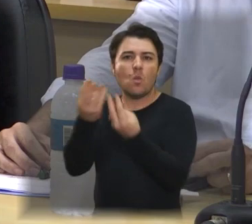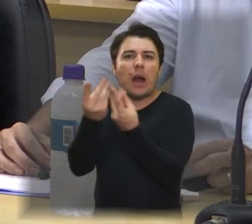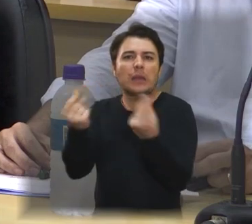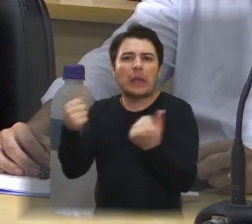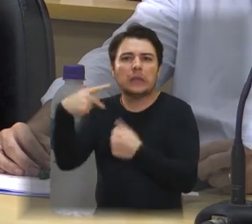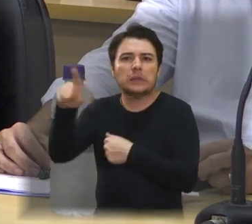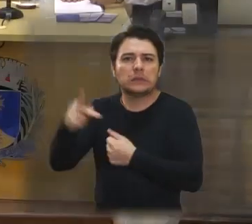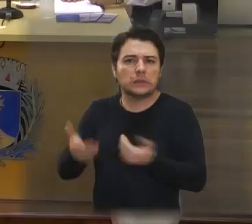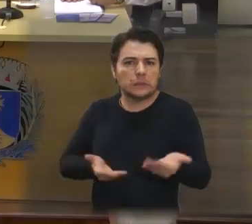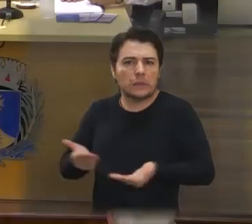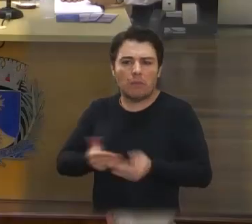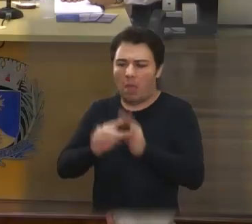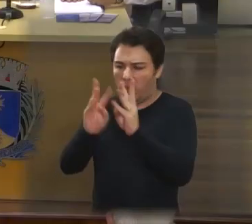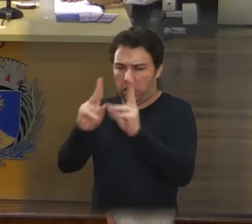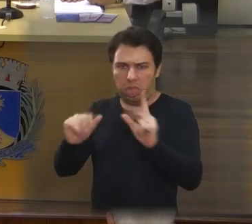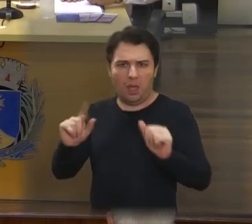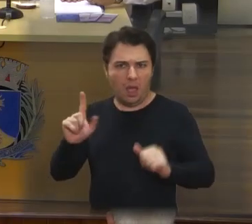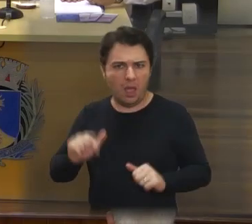serviços